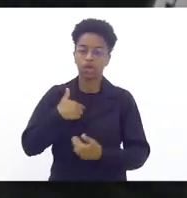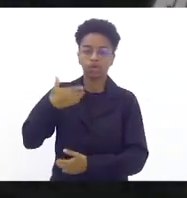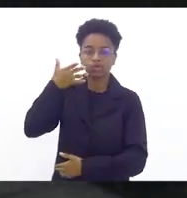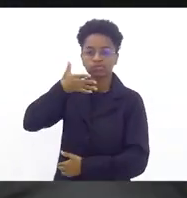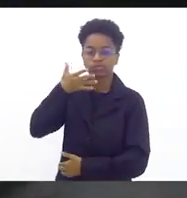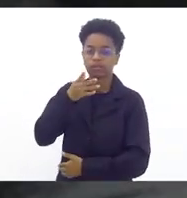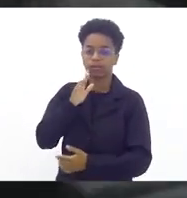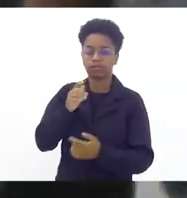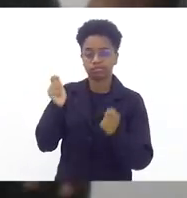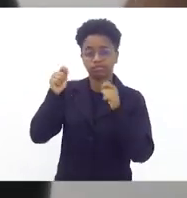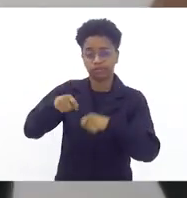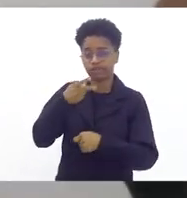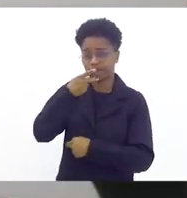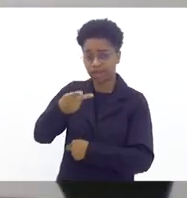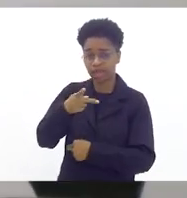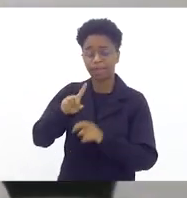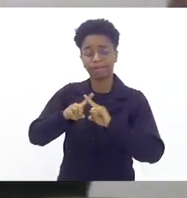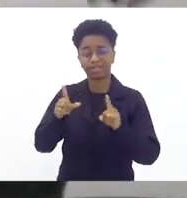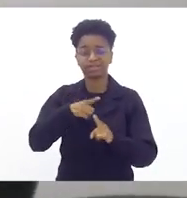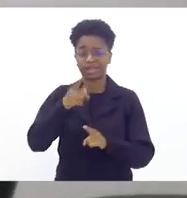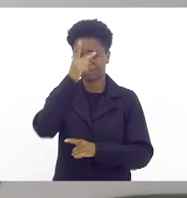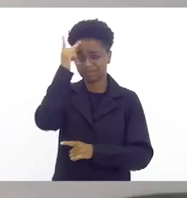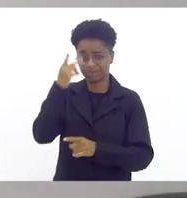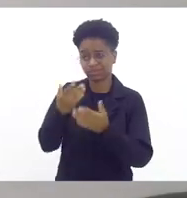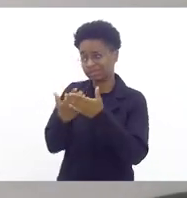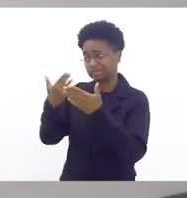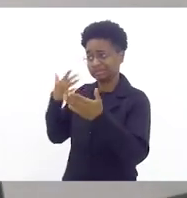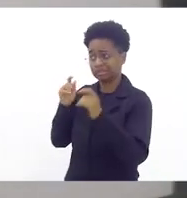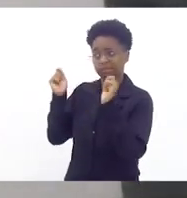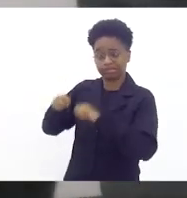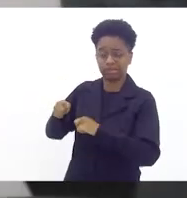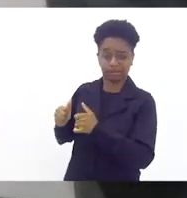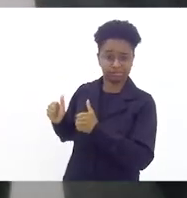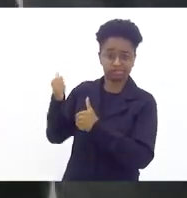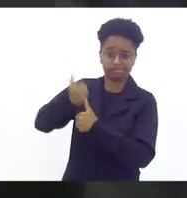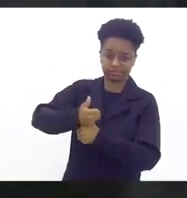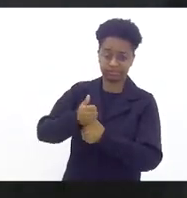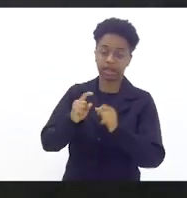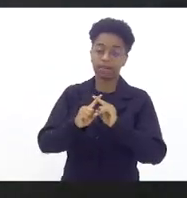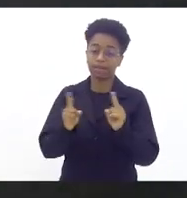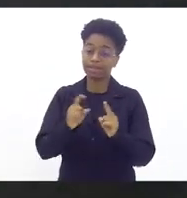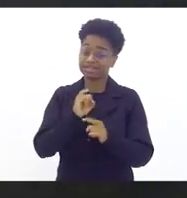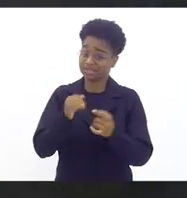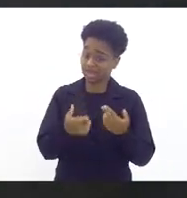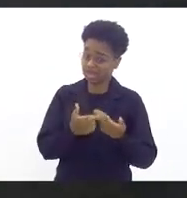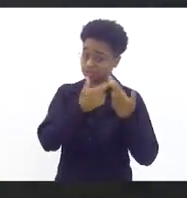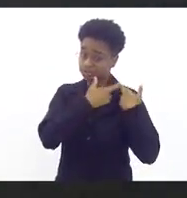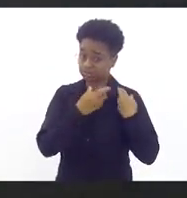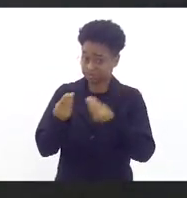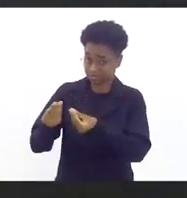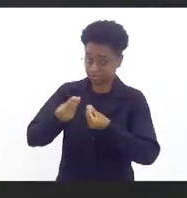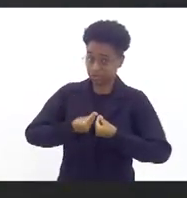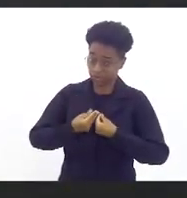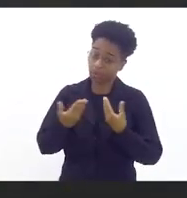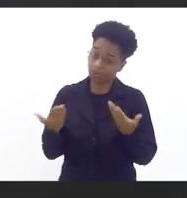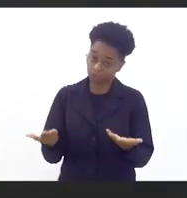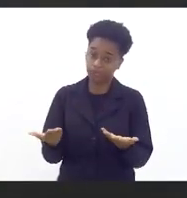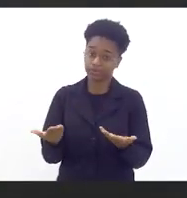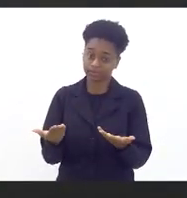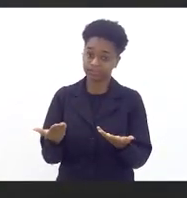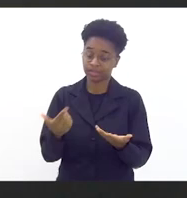falando no lugar de gente que sabe muito mais do que dizer que eu nesse momento. Mas se a responsabilidade foi passada a mim,